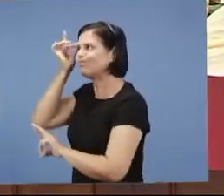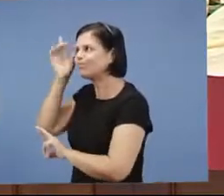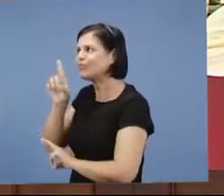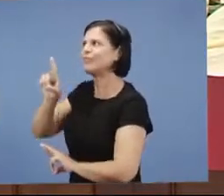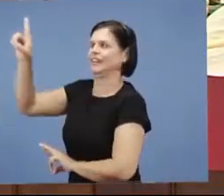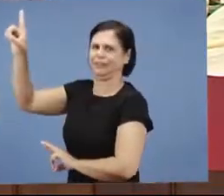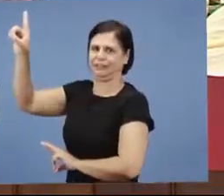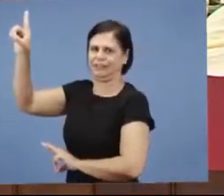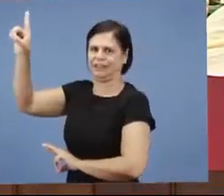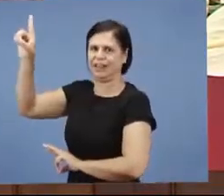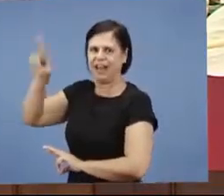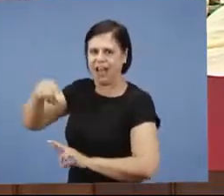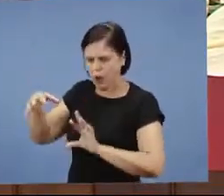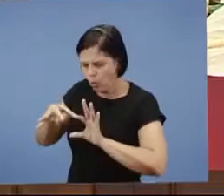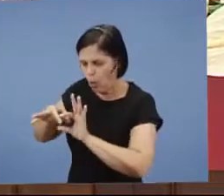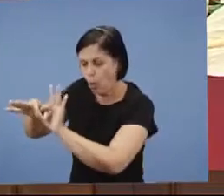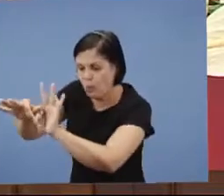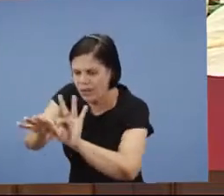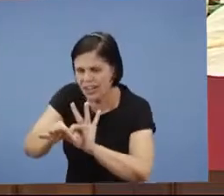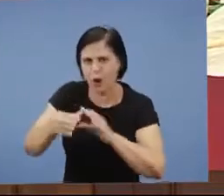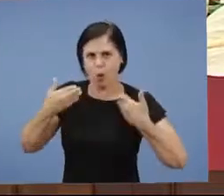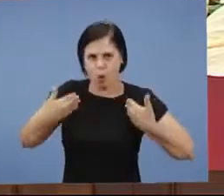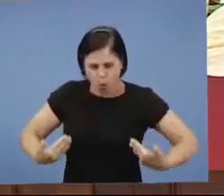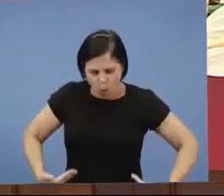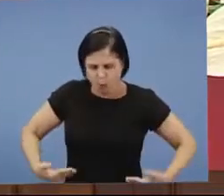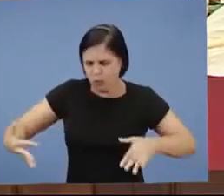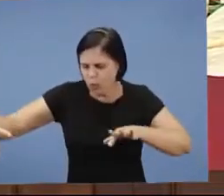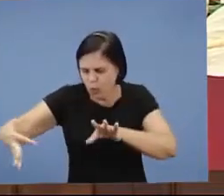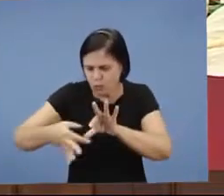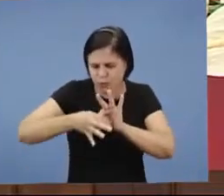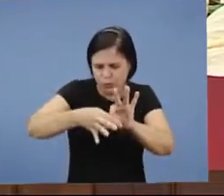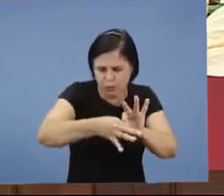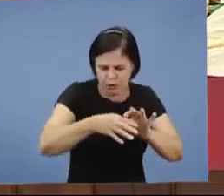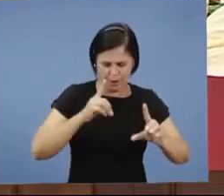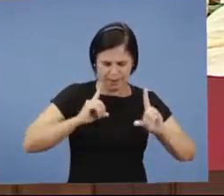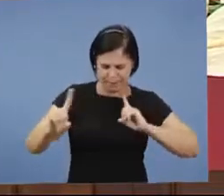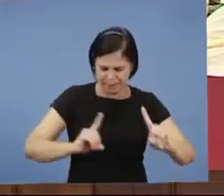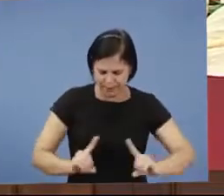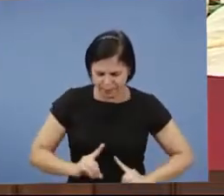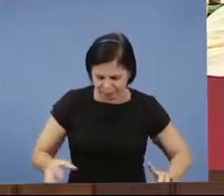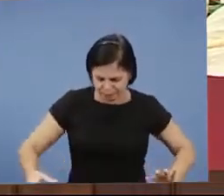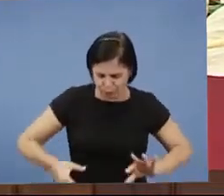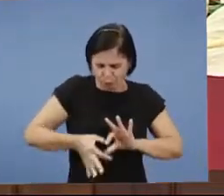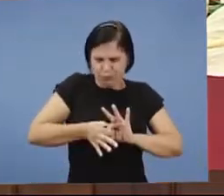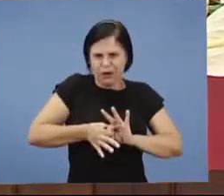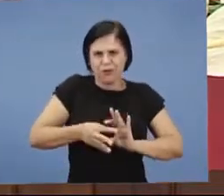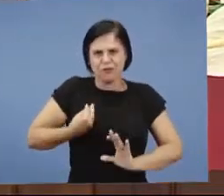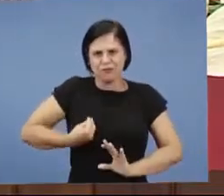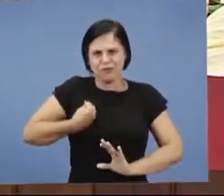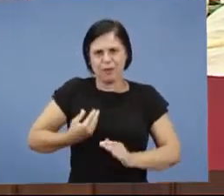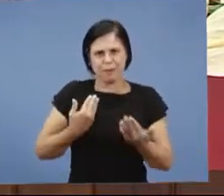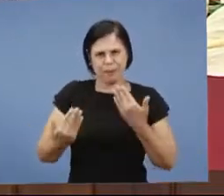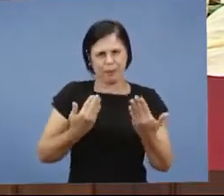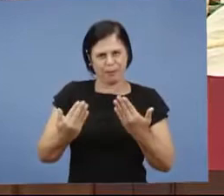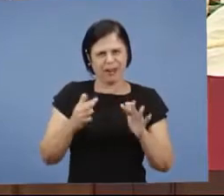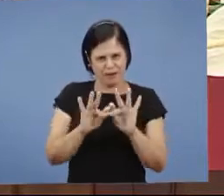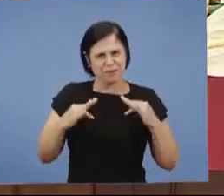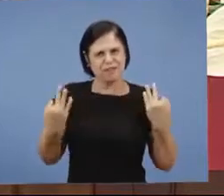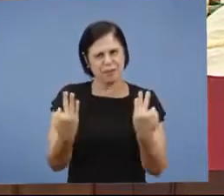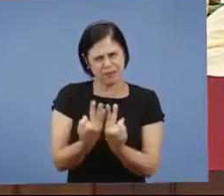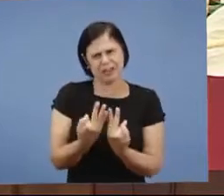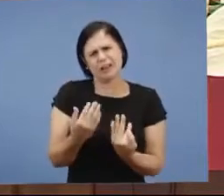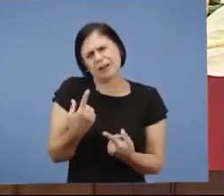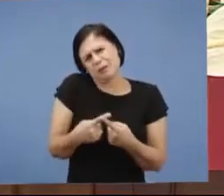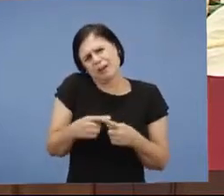que é uma comunhão. Então é uma dupla forma de vivermos em família. Muitos têm suas famílias